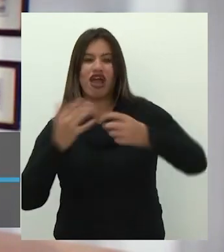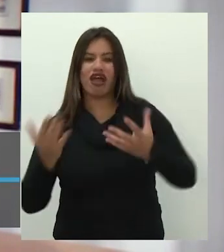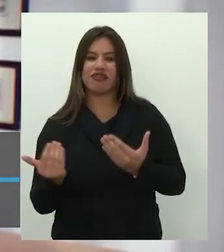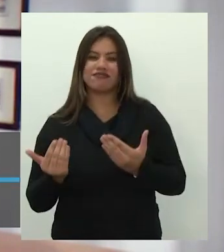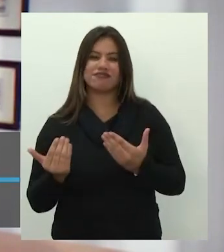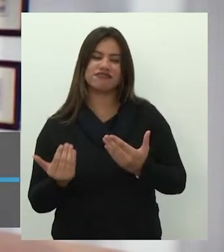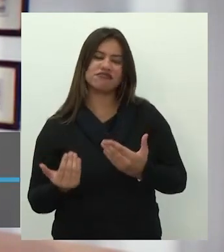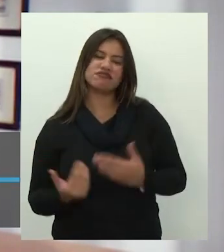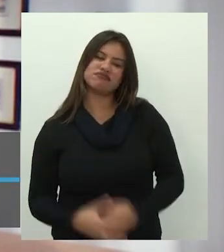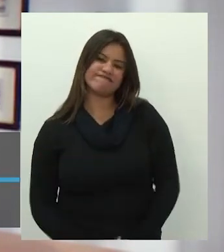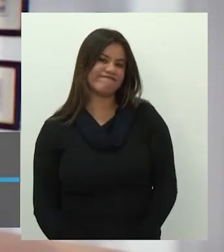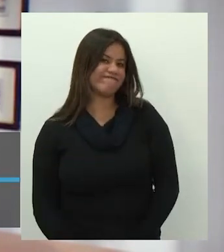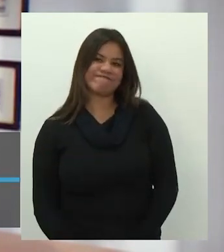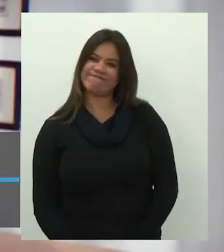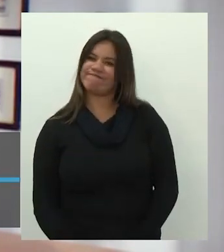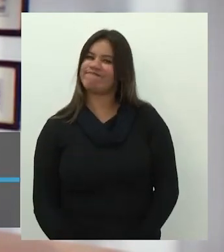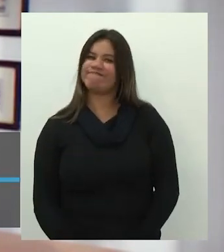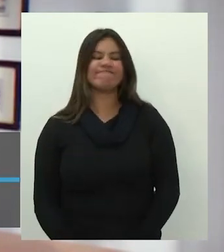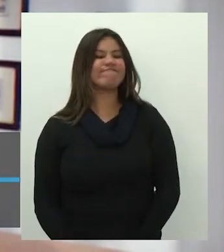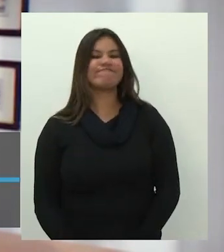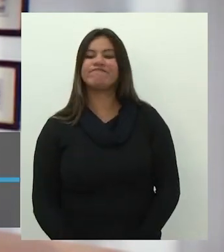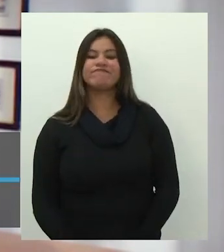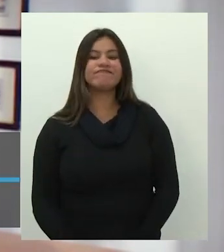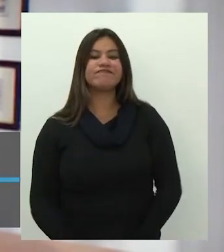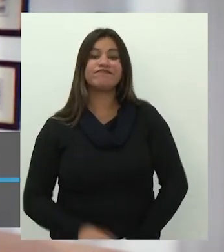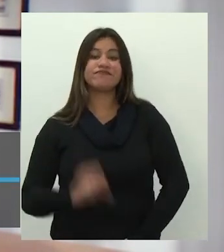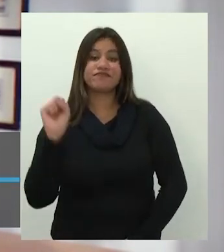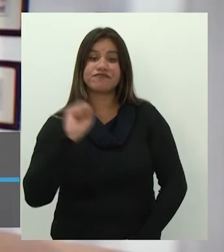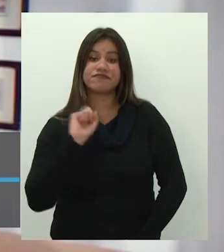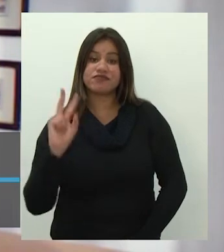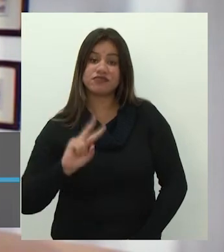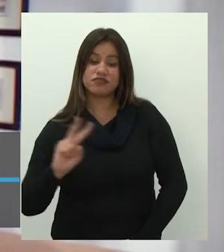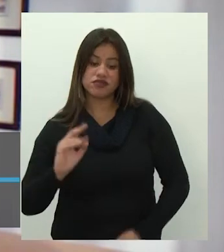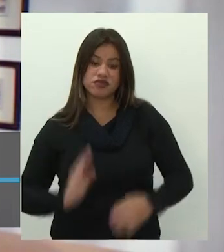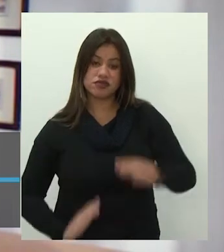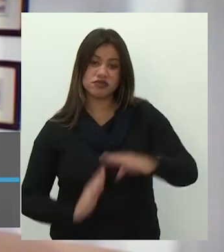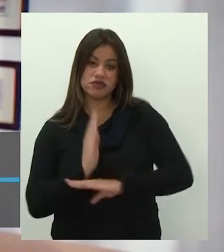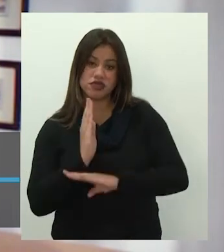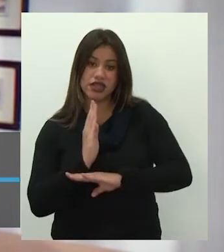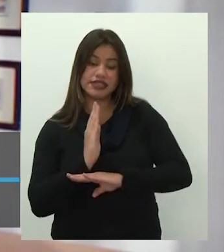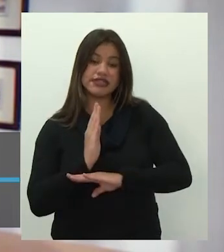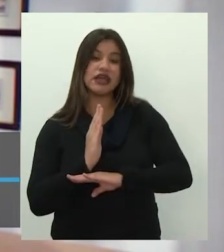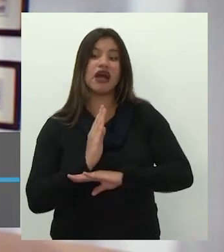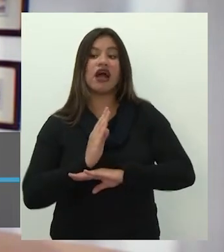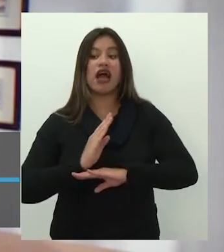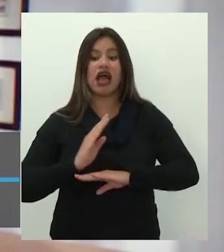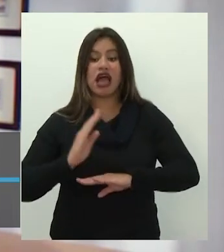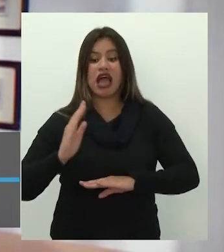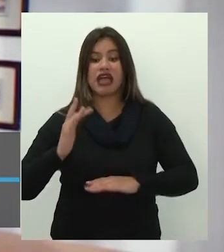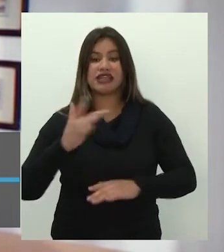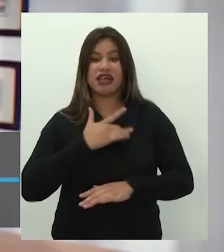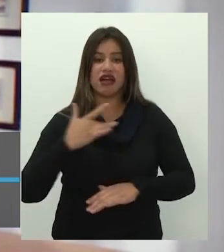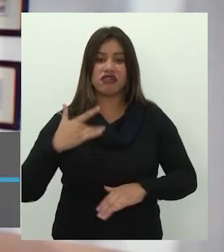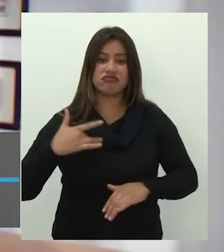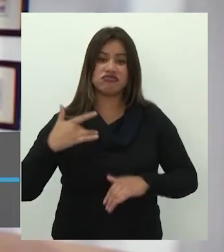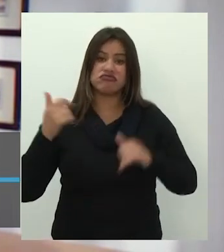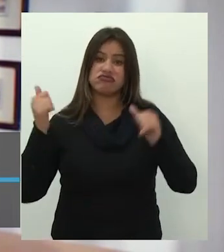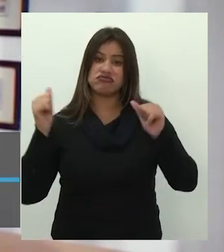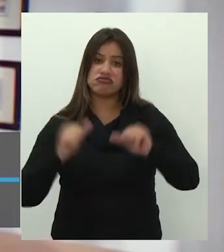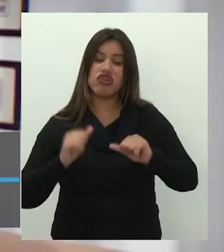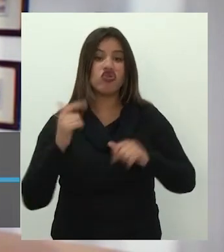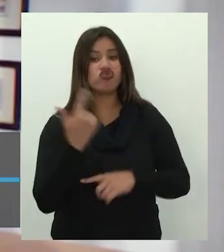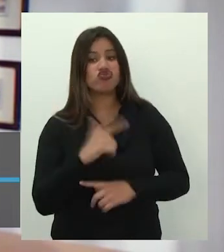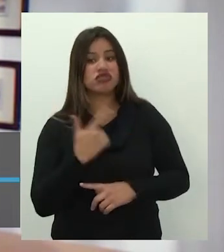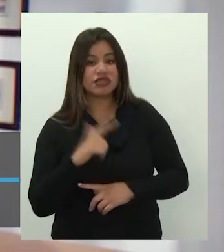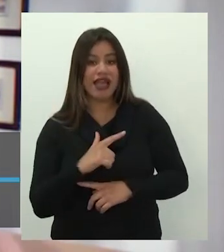de vitaminas não fizer mal para a sua saúde, vai fazer mal para o seu bolso. Use esse